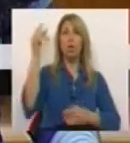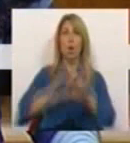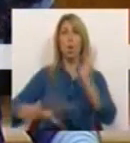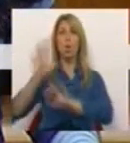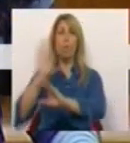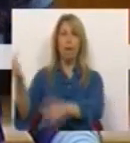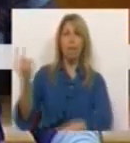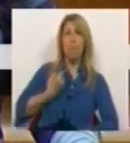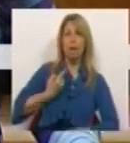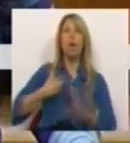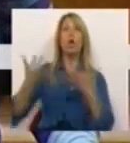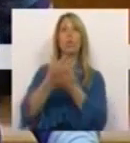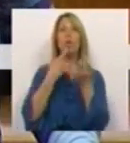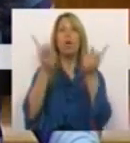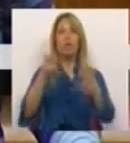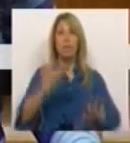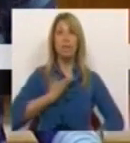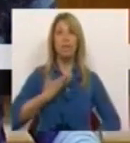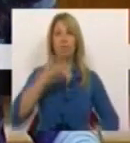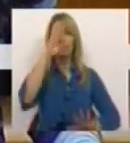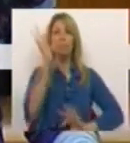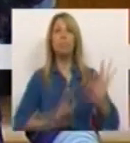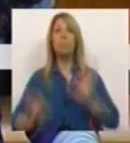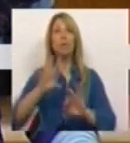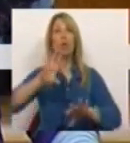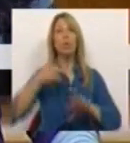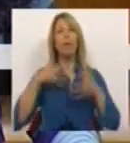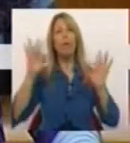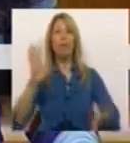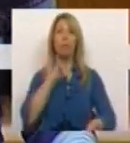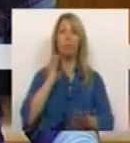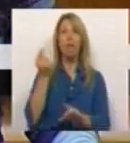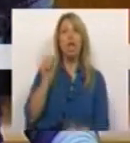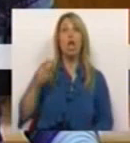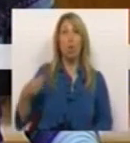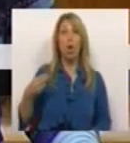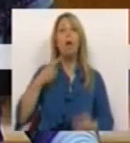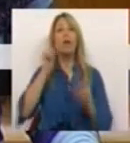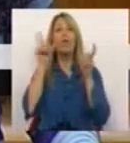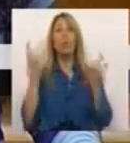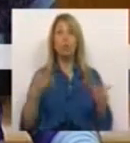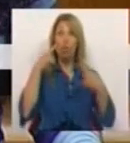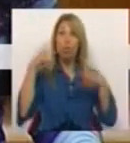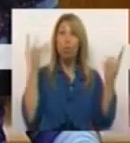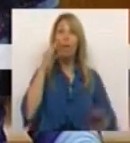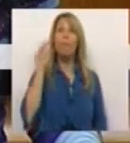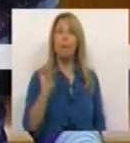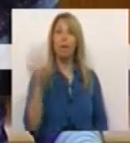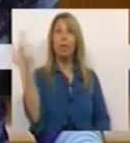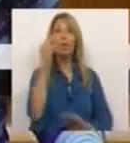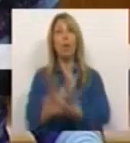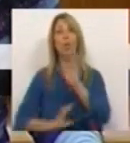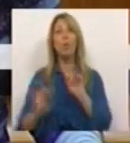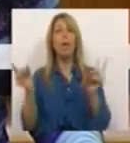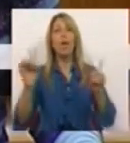a renegociação da dívida, a preparação do país para a libertação da submissão ao euro e o controle público da banca. A União Europeia